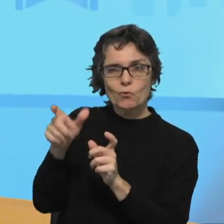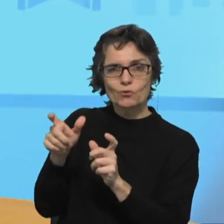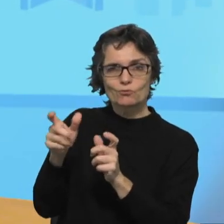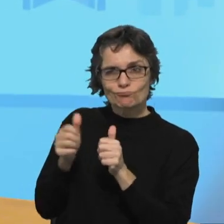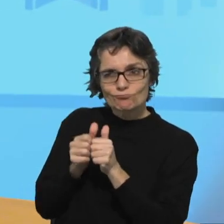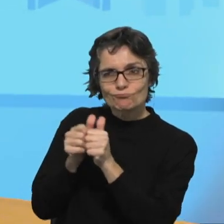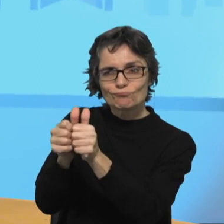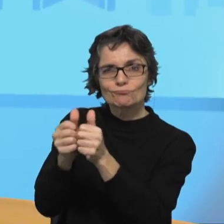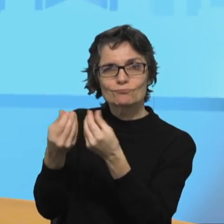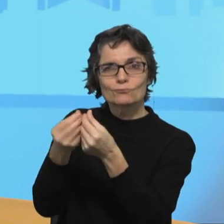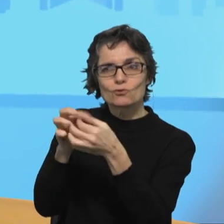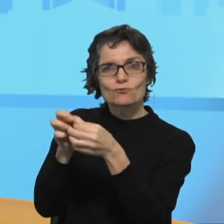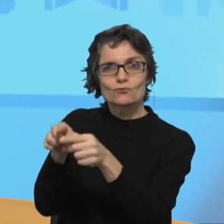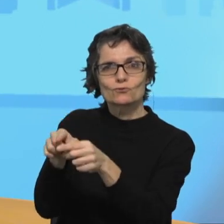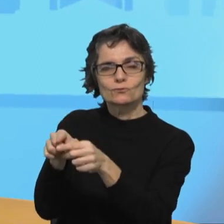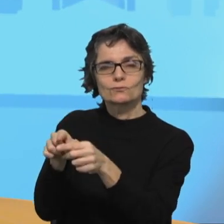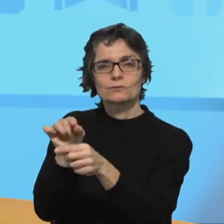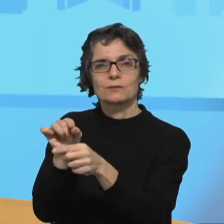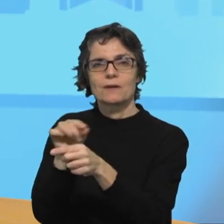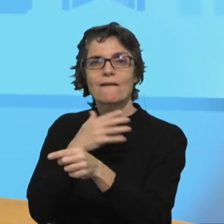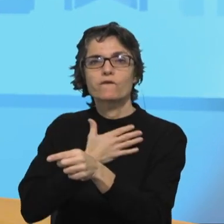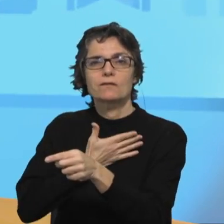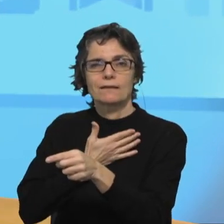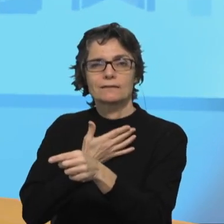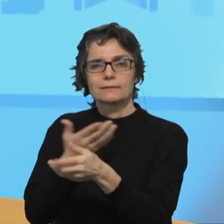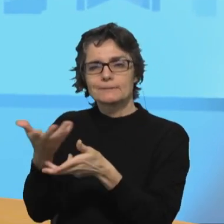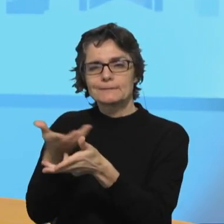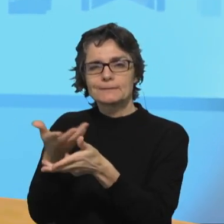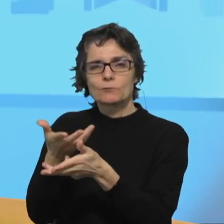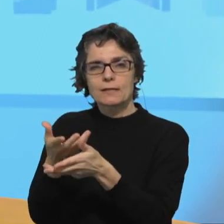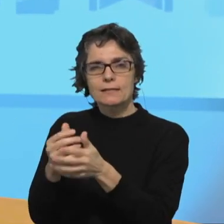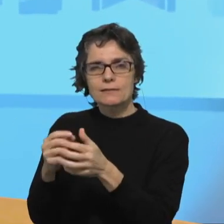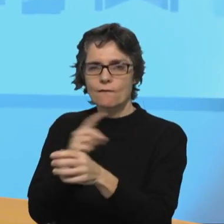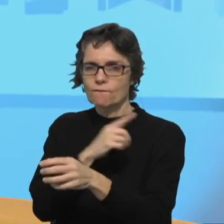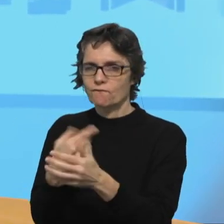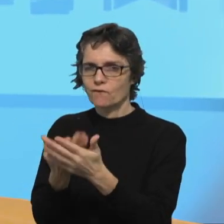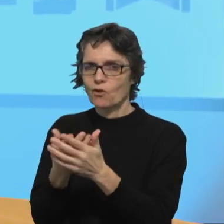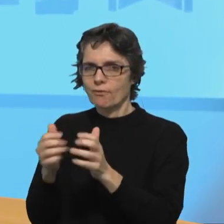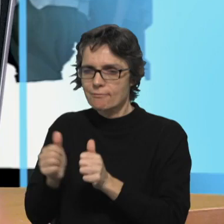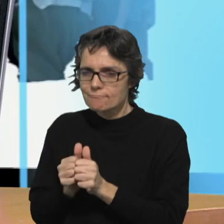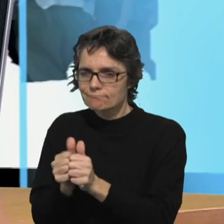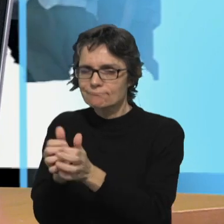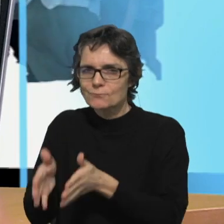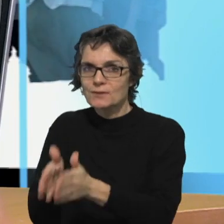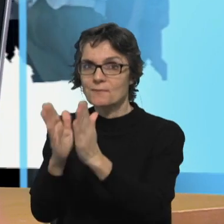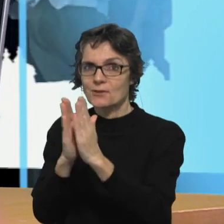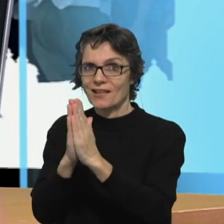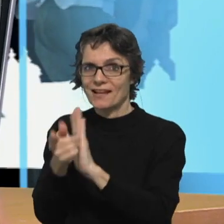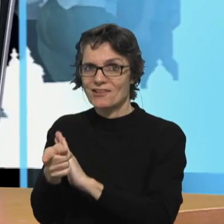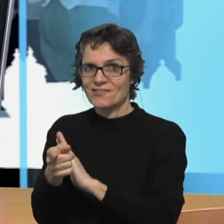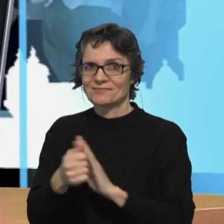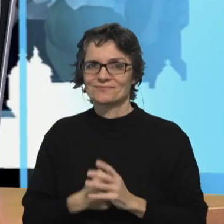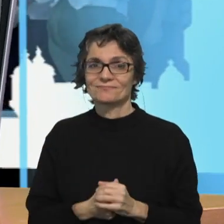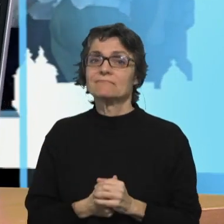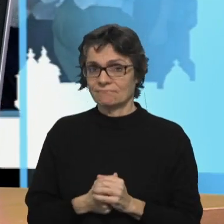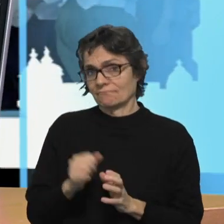aí criamos uma relação que depois também nos potencia para um caminhar em igreja. É essa a nossa aposta. Agora, reconhecemos que